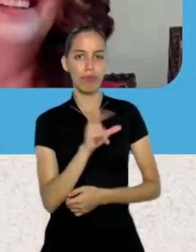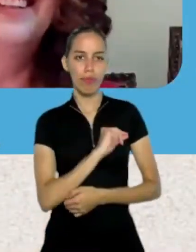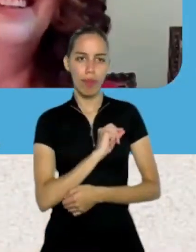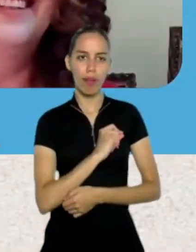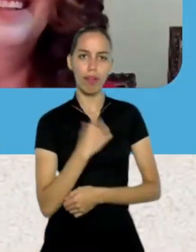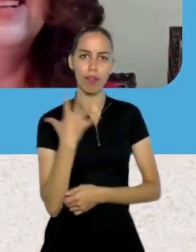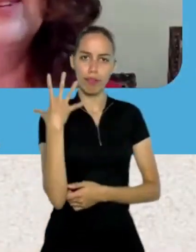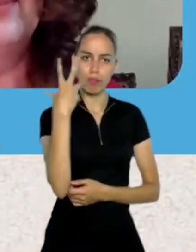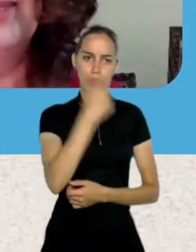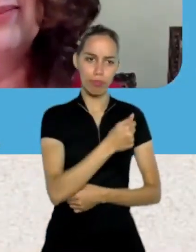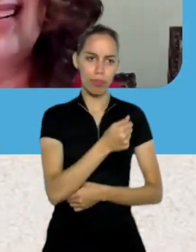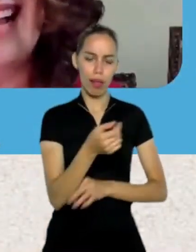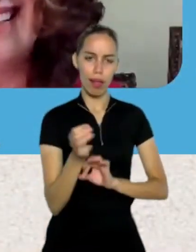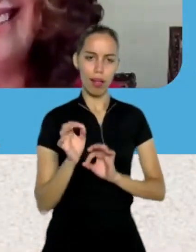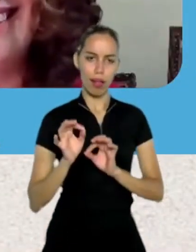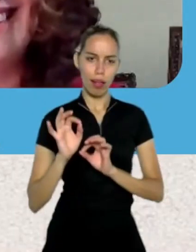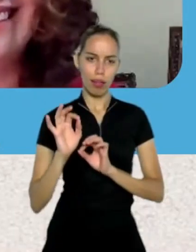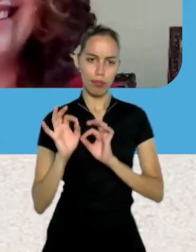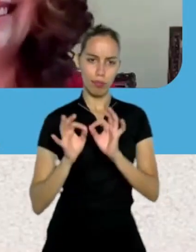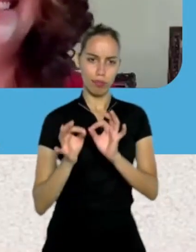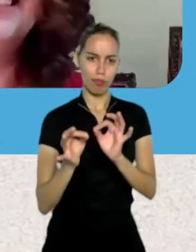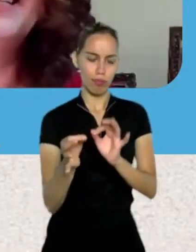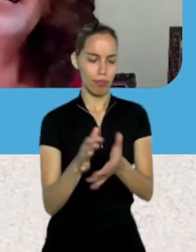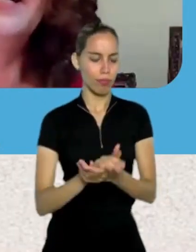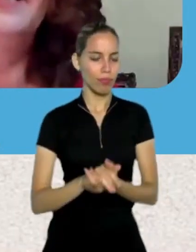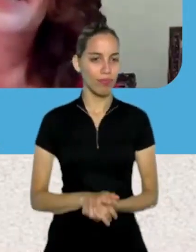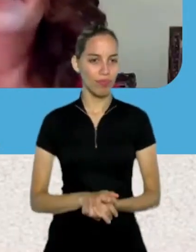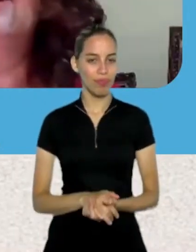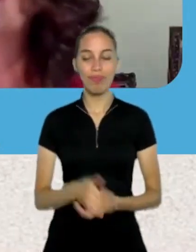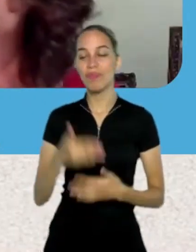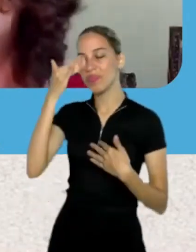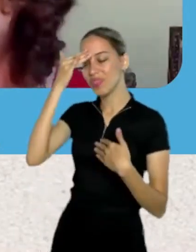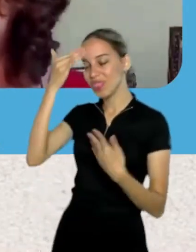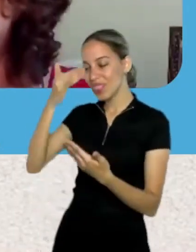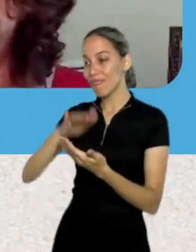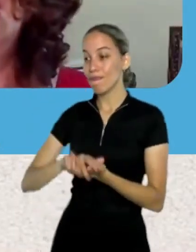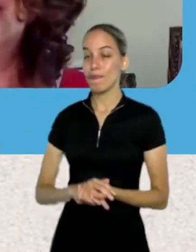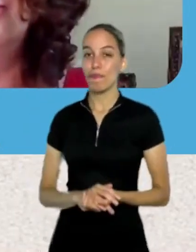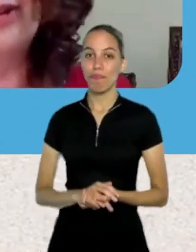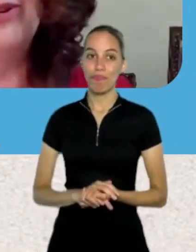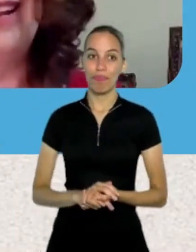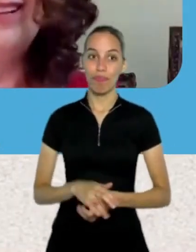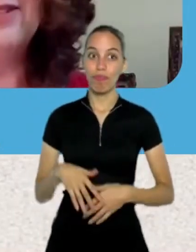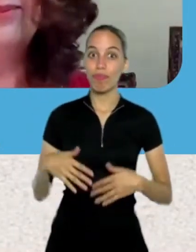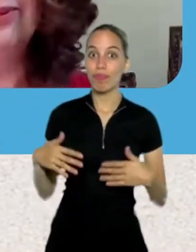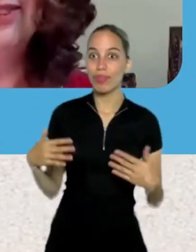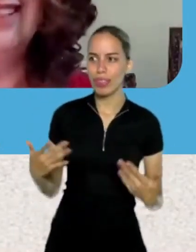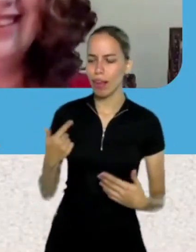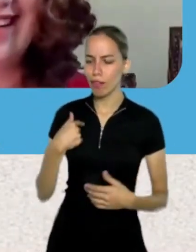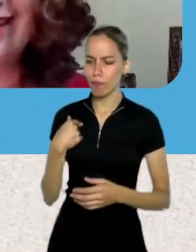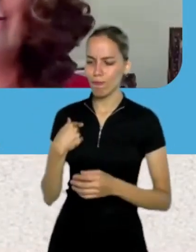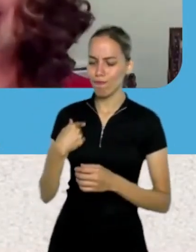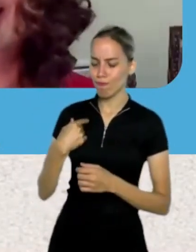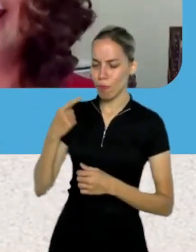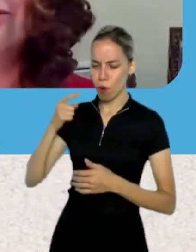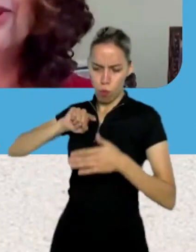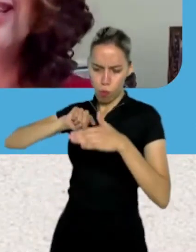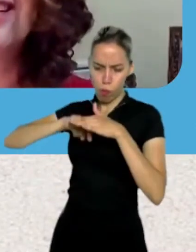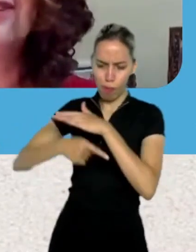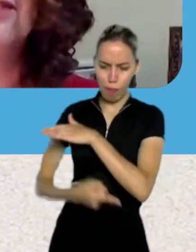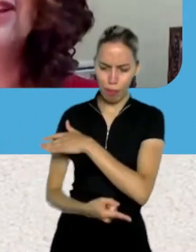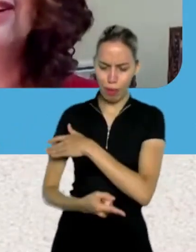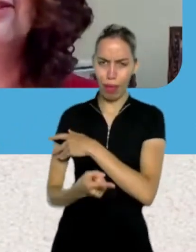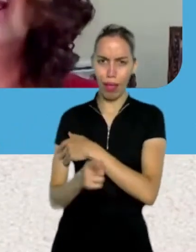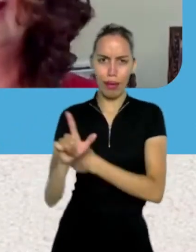Bem-vinda de novo. Muito obrigada, Josane. Então, eu mergulhei nesse mundo da literatura, né, não